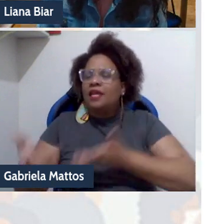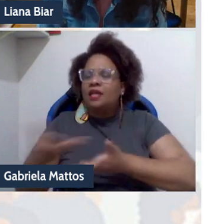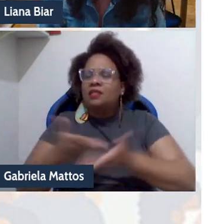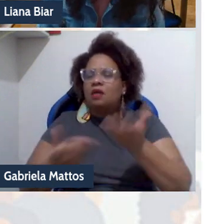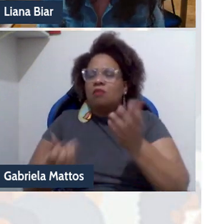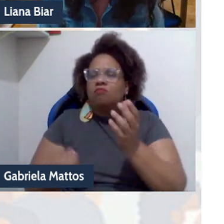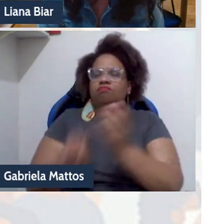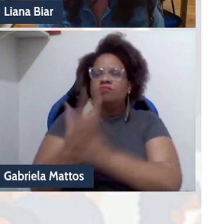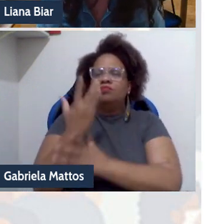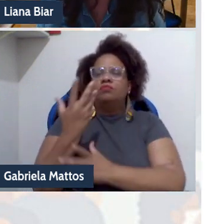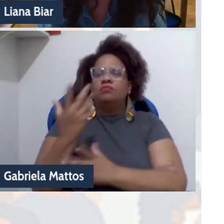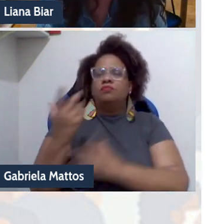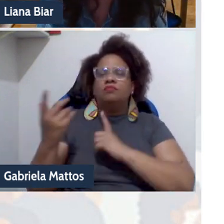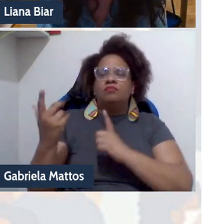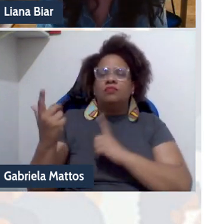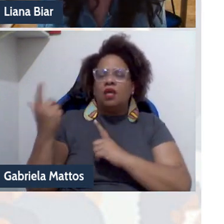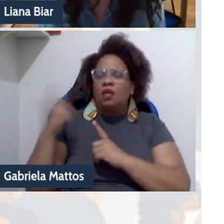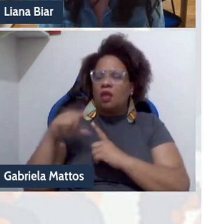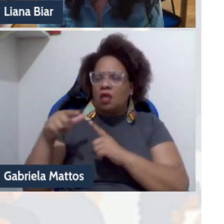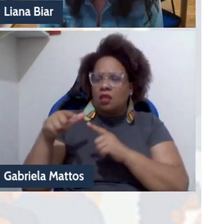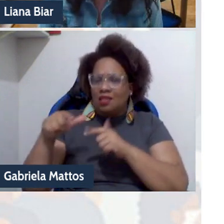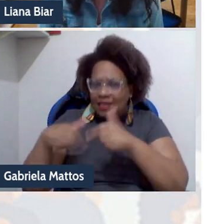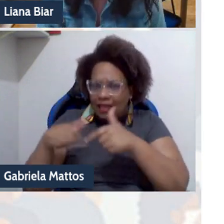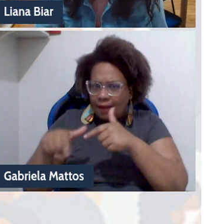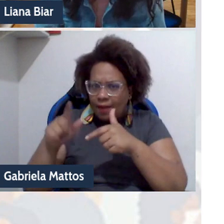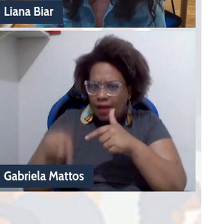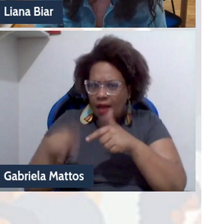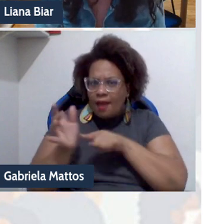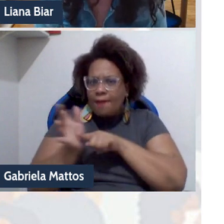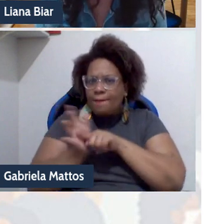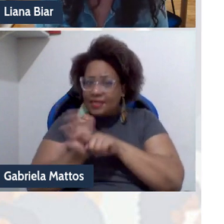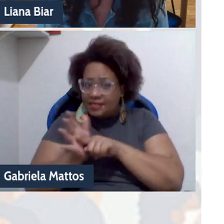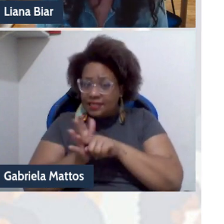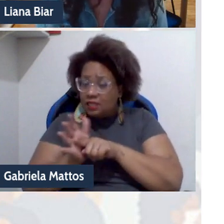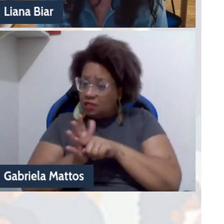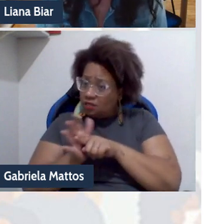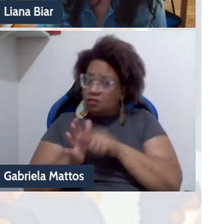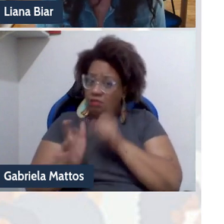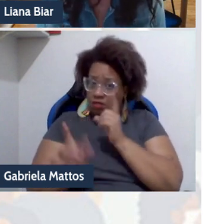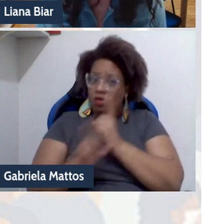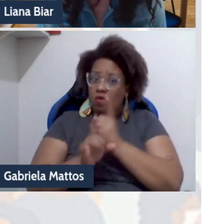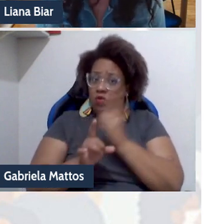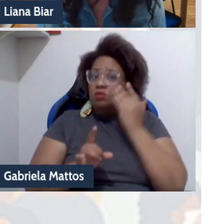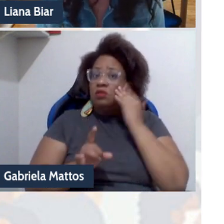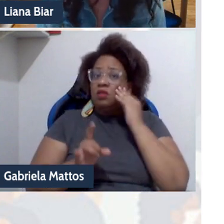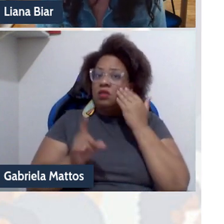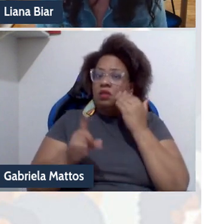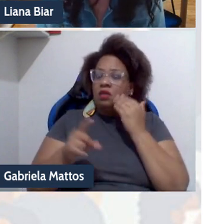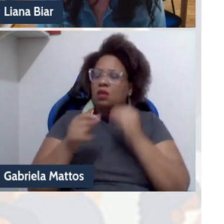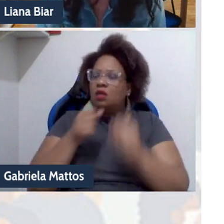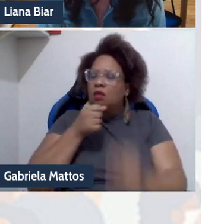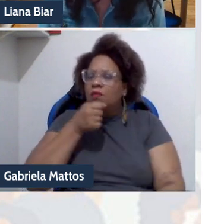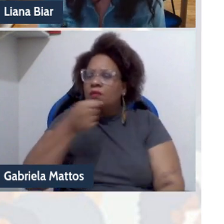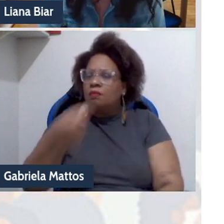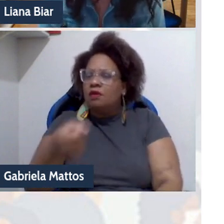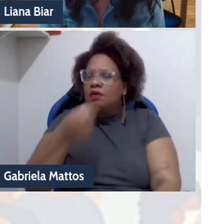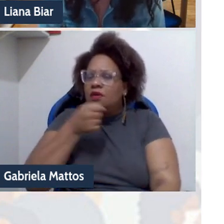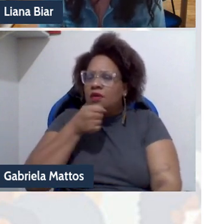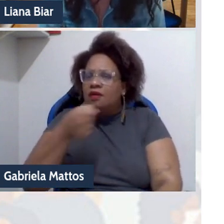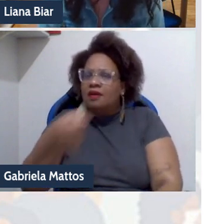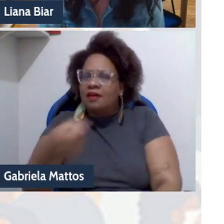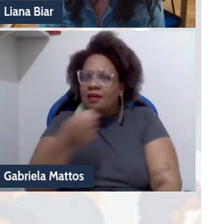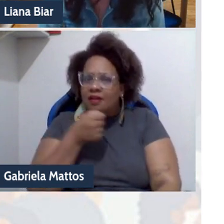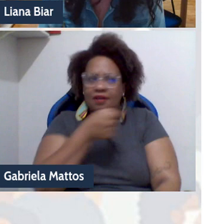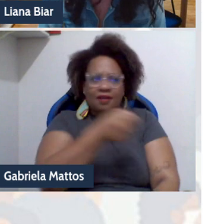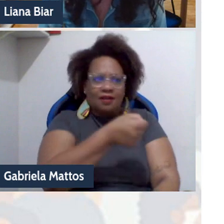essa interação é uma atividade de pesquisa, né? A gente entende o encontro da entrevistadora com a entrevistada, uma cena sociológica